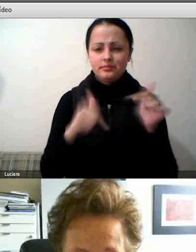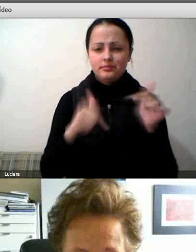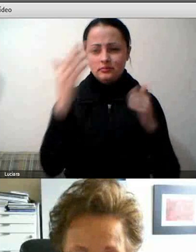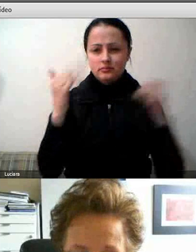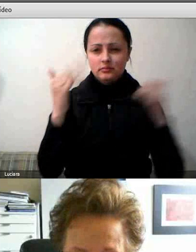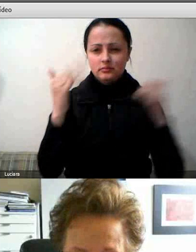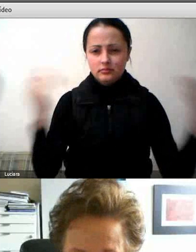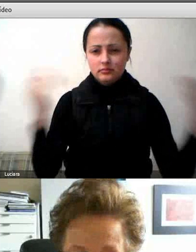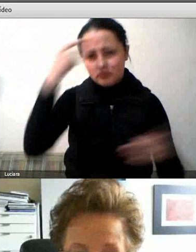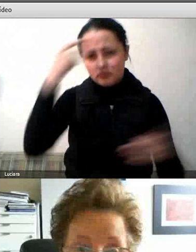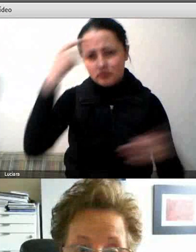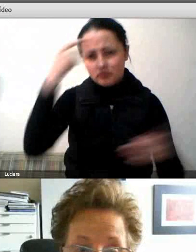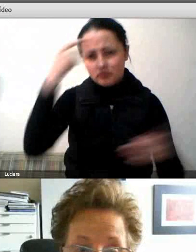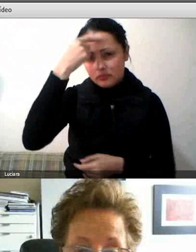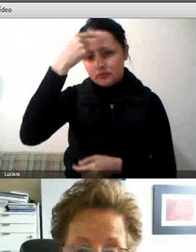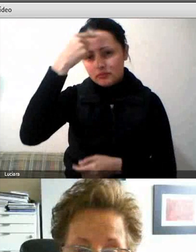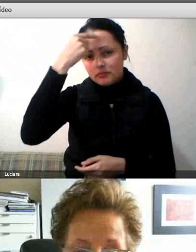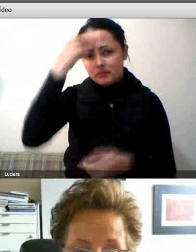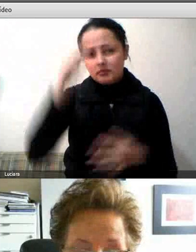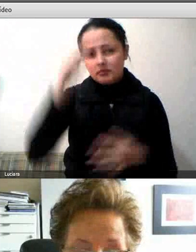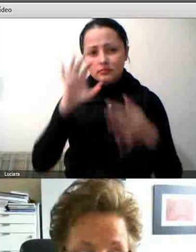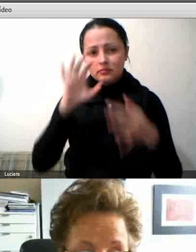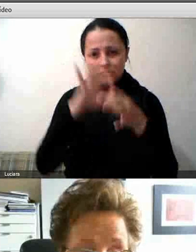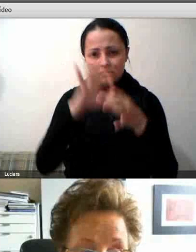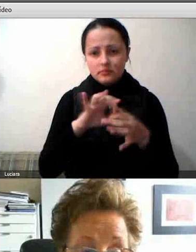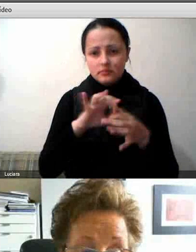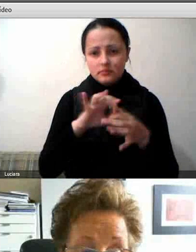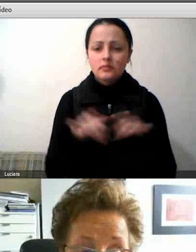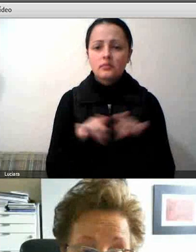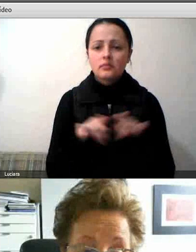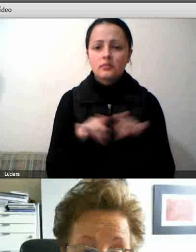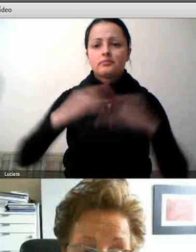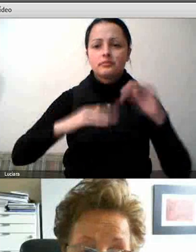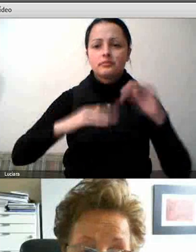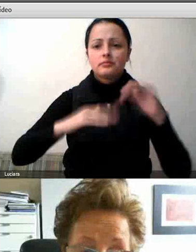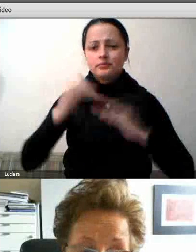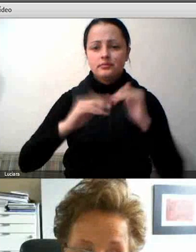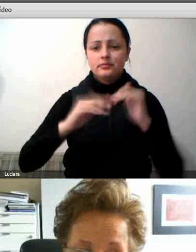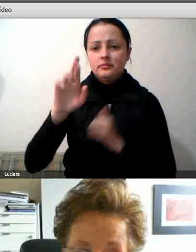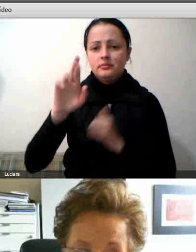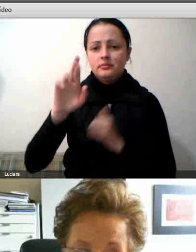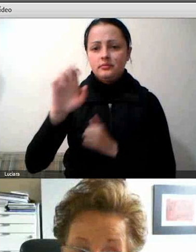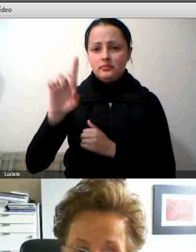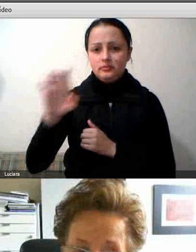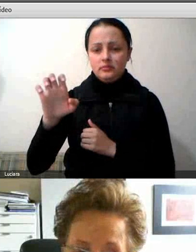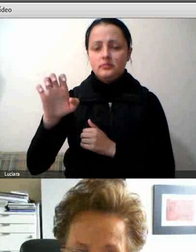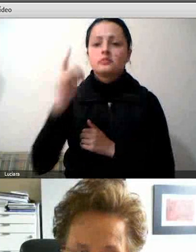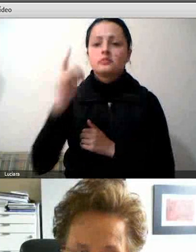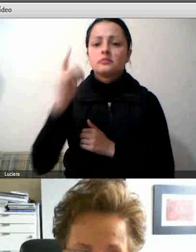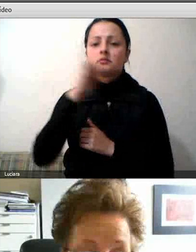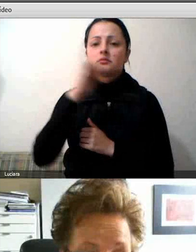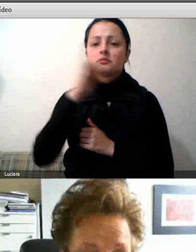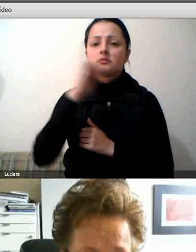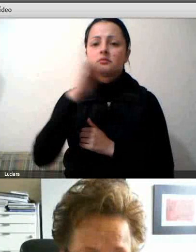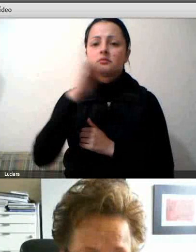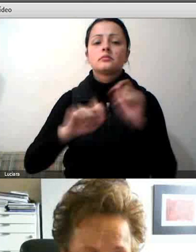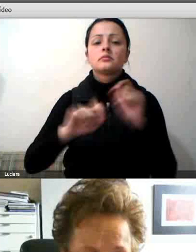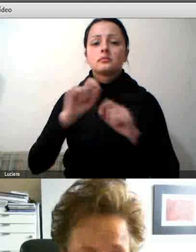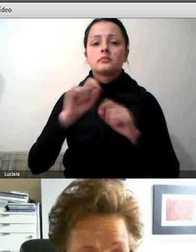universidades junto a esses núcleos. Construir uma rede colaborativa de socialização das